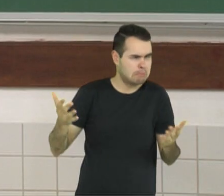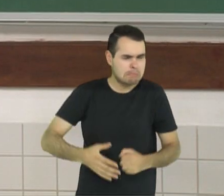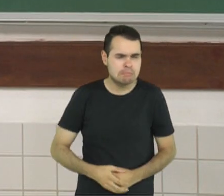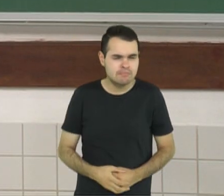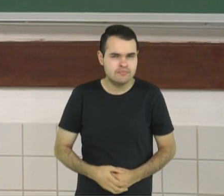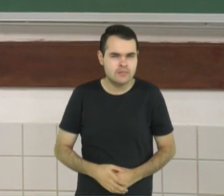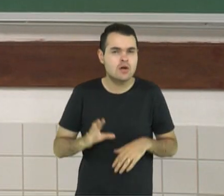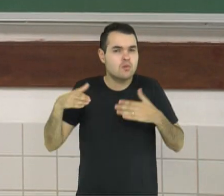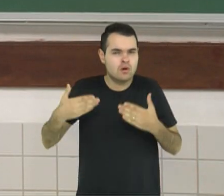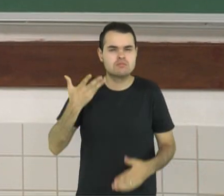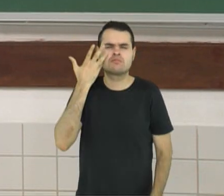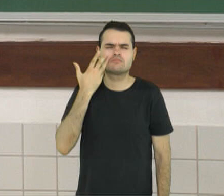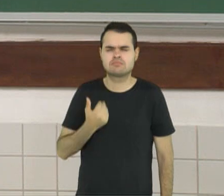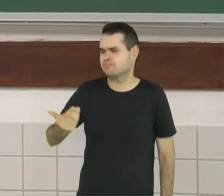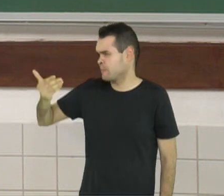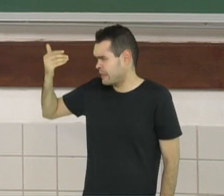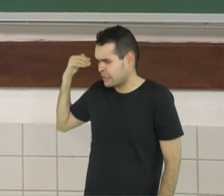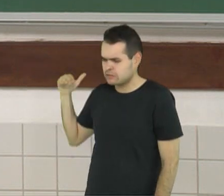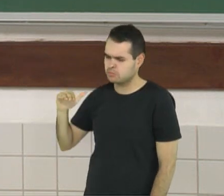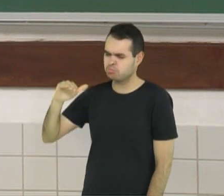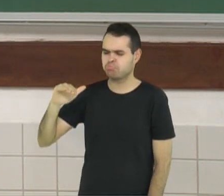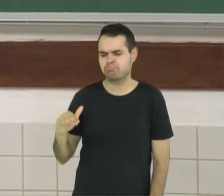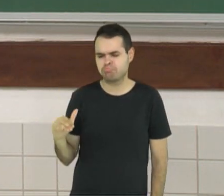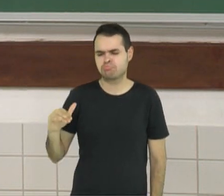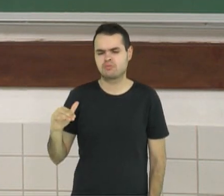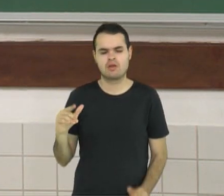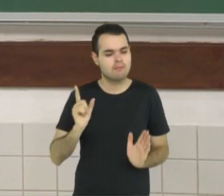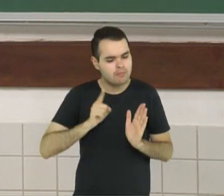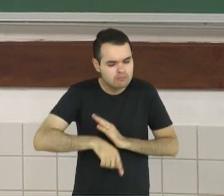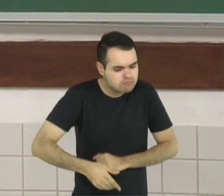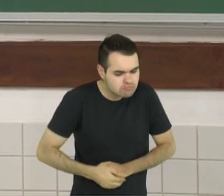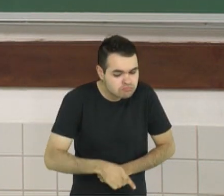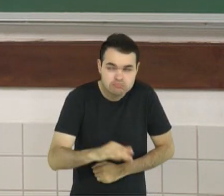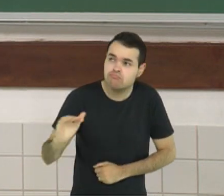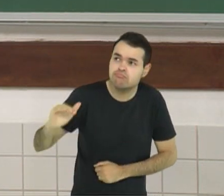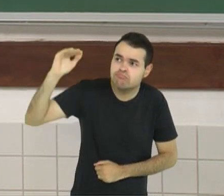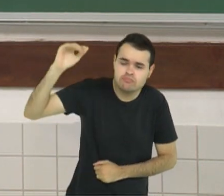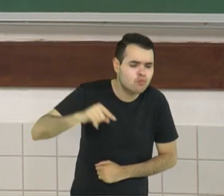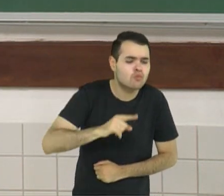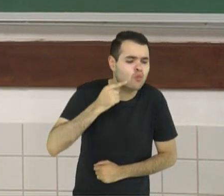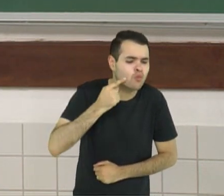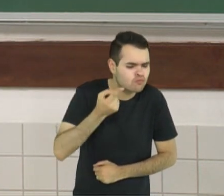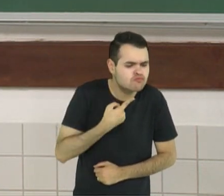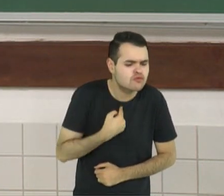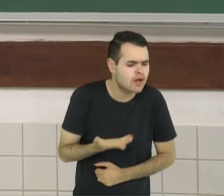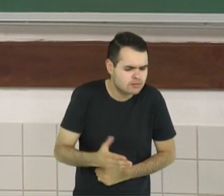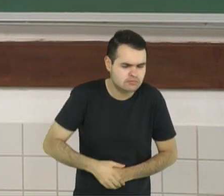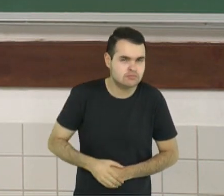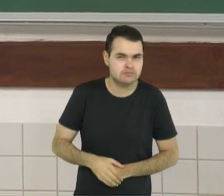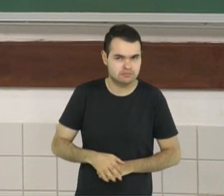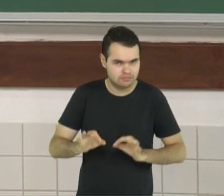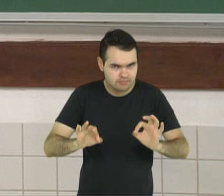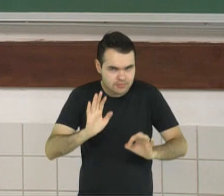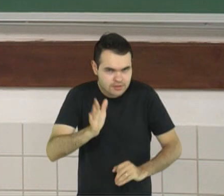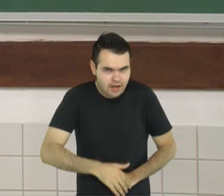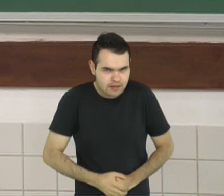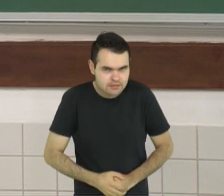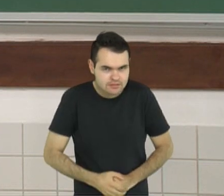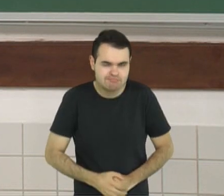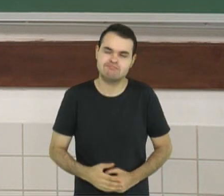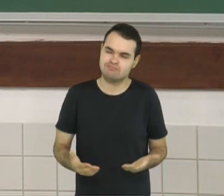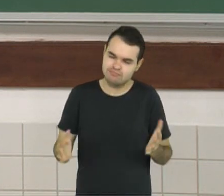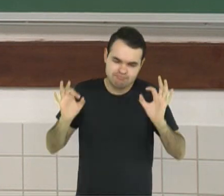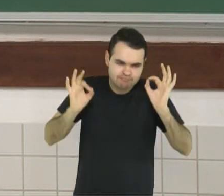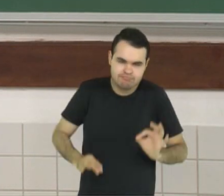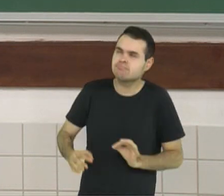pessoal, quando você era criança, perguntavam assim muito para você: o que você vai ser quando crescer? Perguntavam? Com certeza, né? Quando a gente é criança,